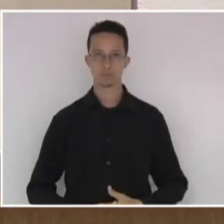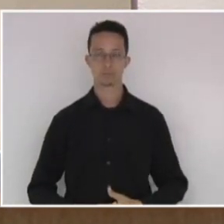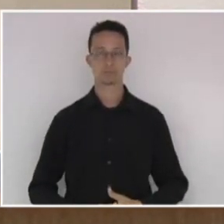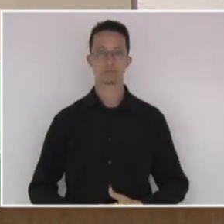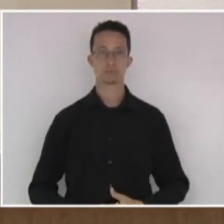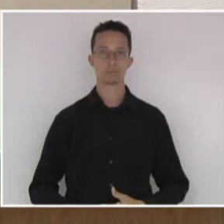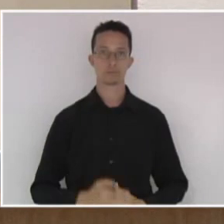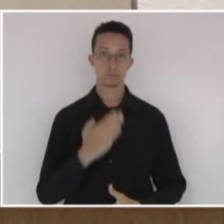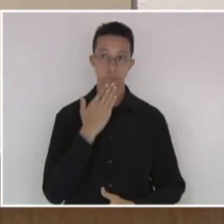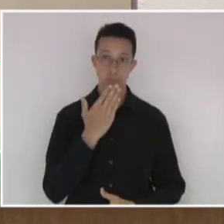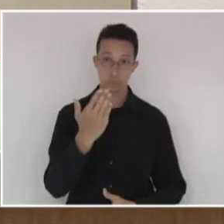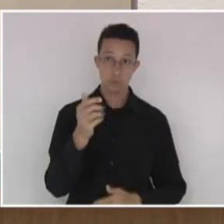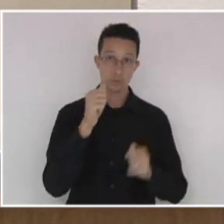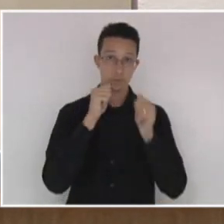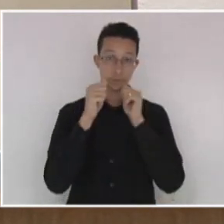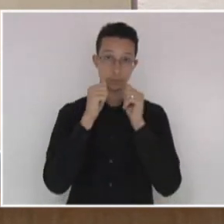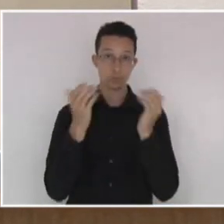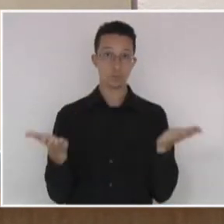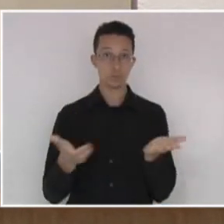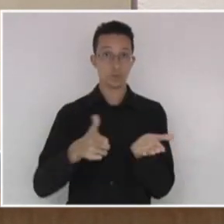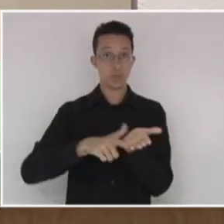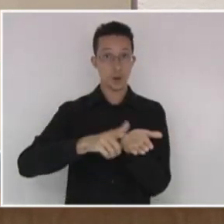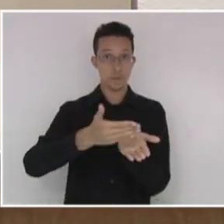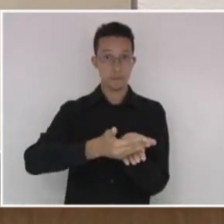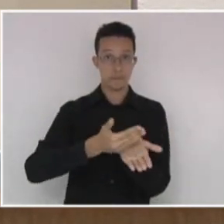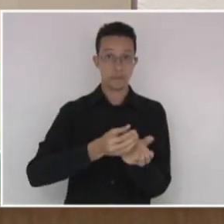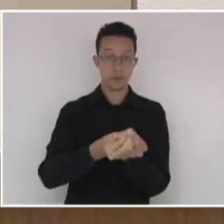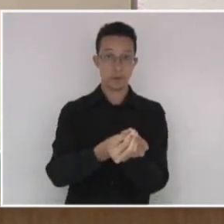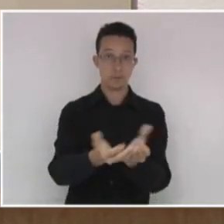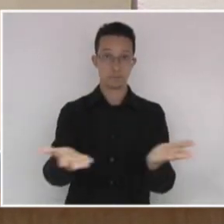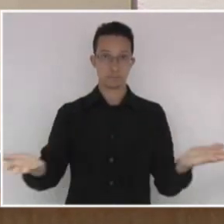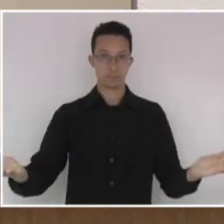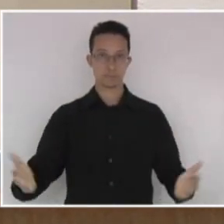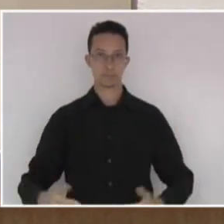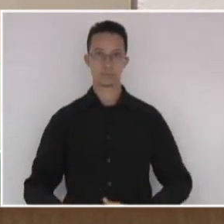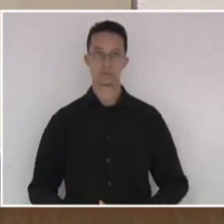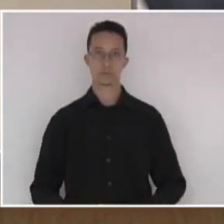Solicito à assessoria que proceda à distribuição do expediente.